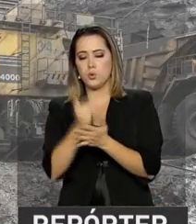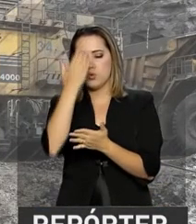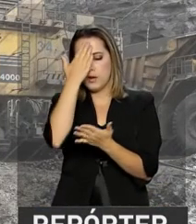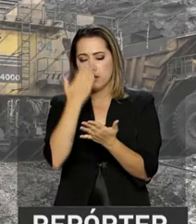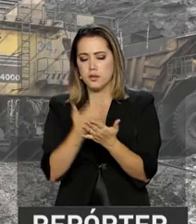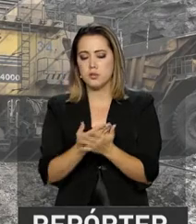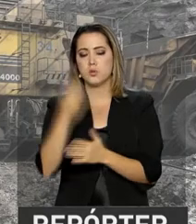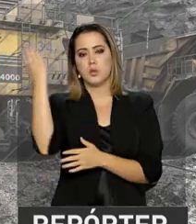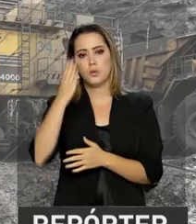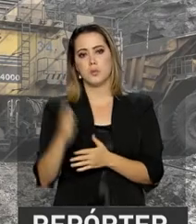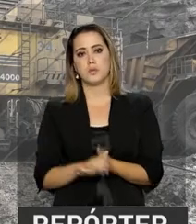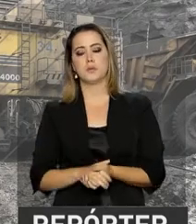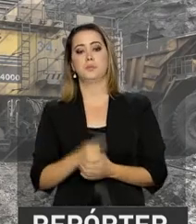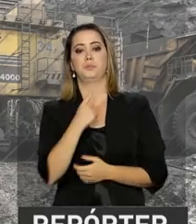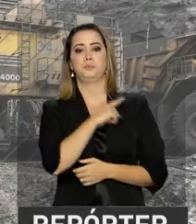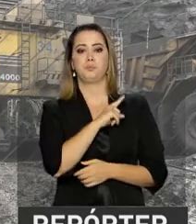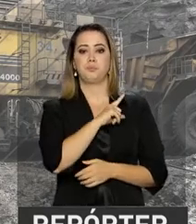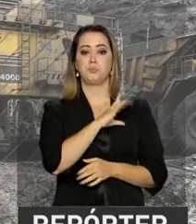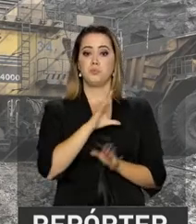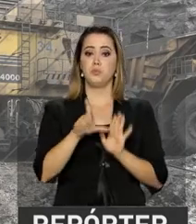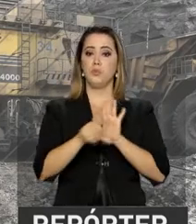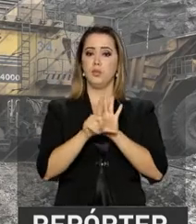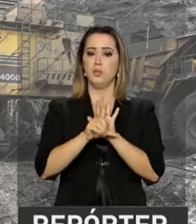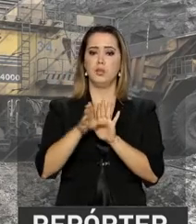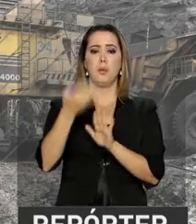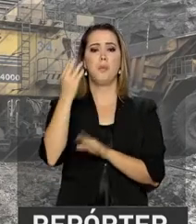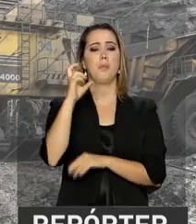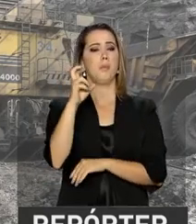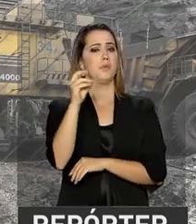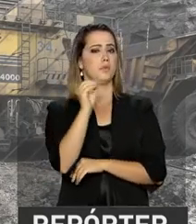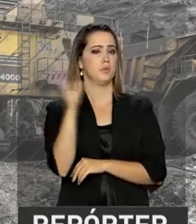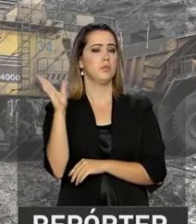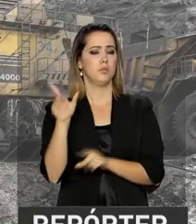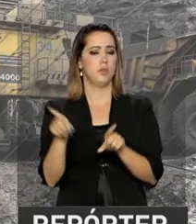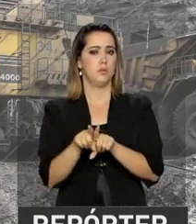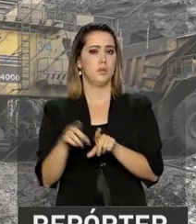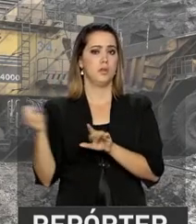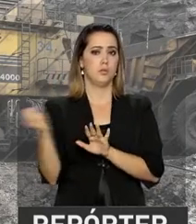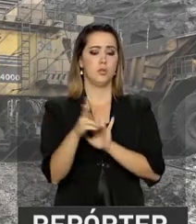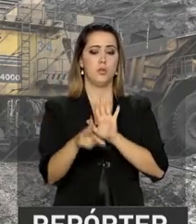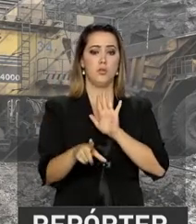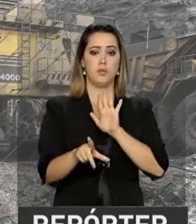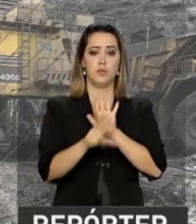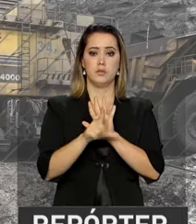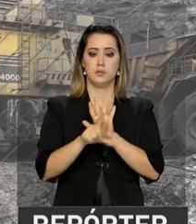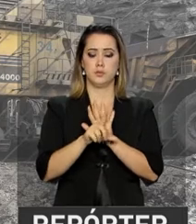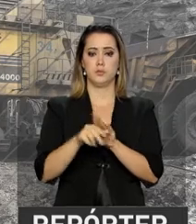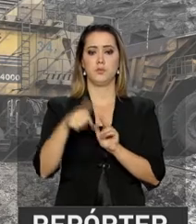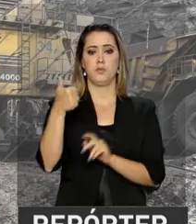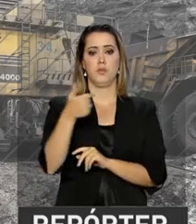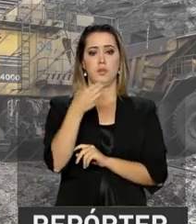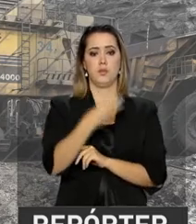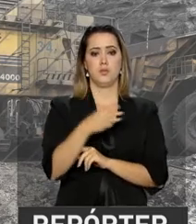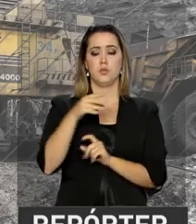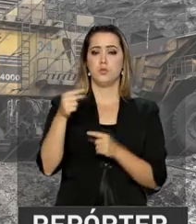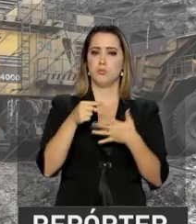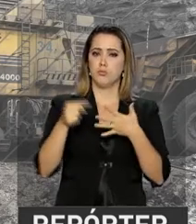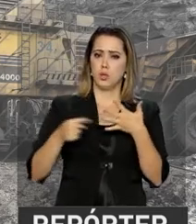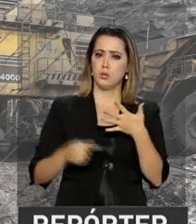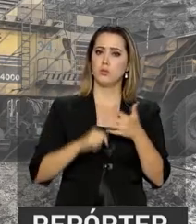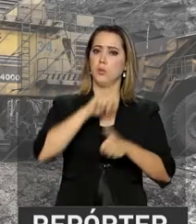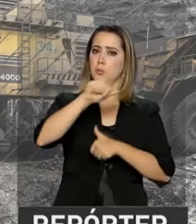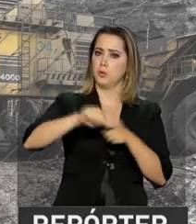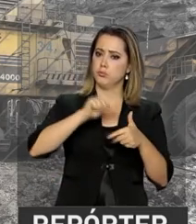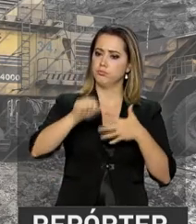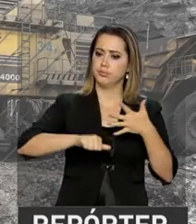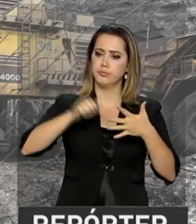que está em vigor há mais de 50 anos também vai ser modernizado 23 pontos vão ser modificados entre eles o